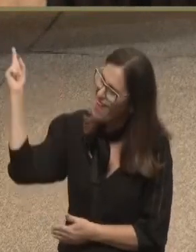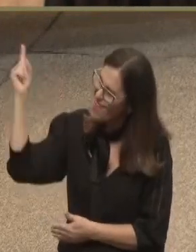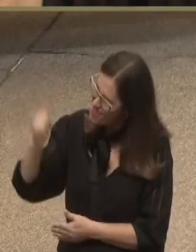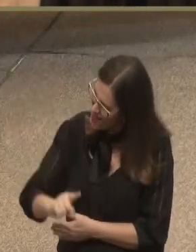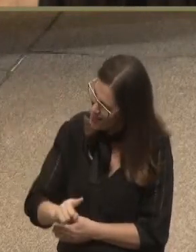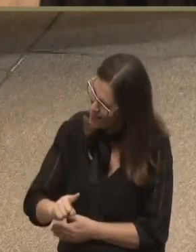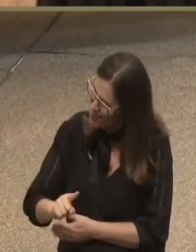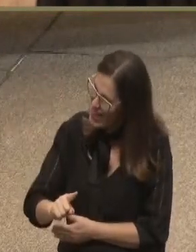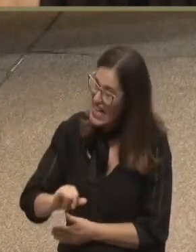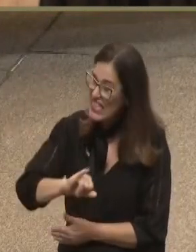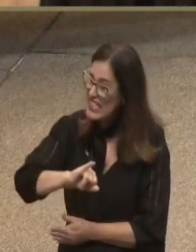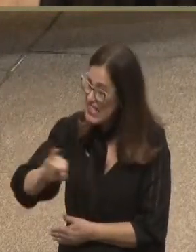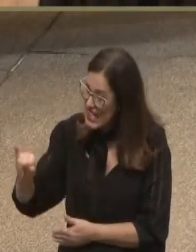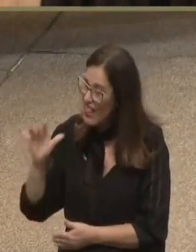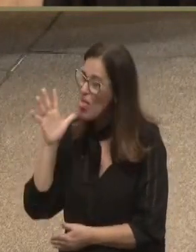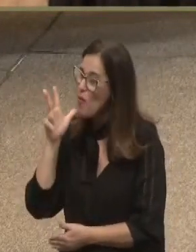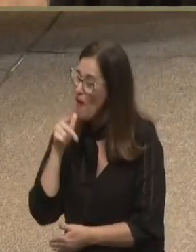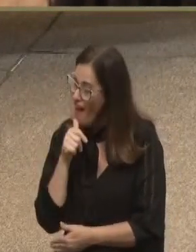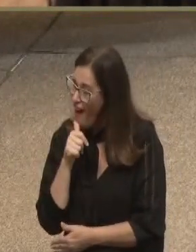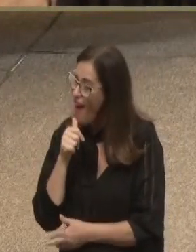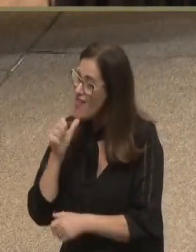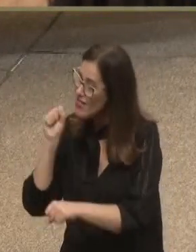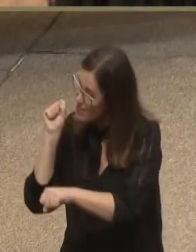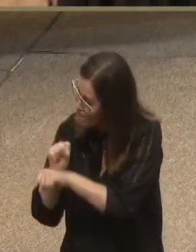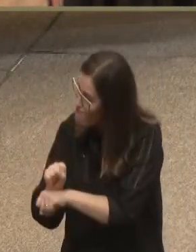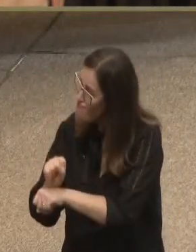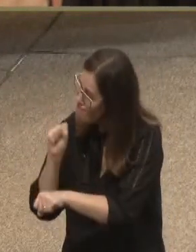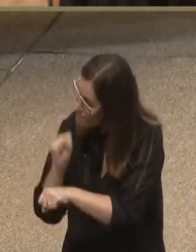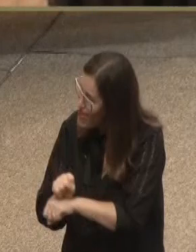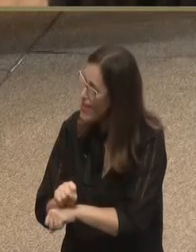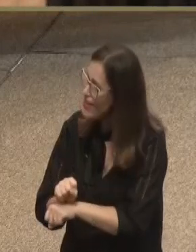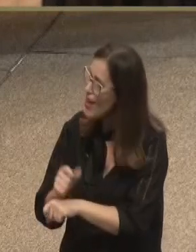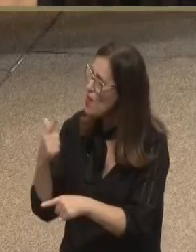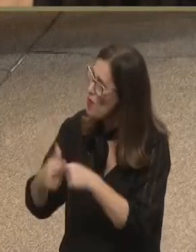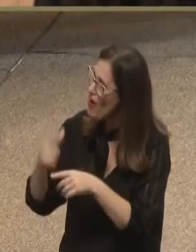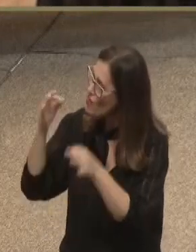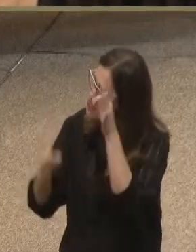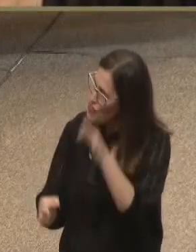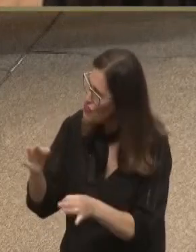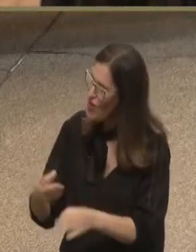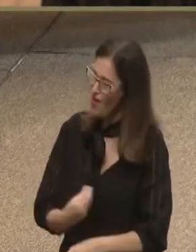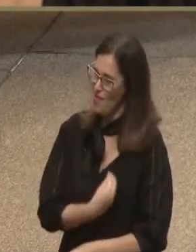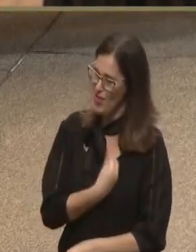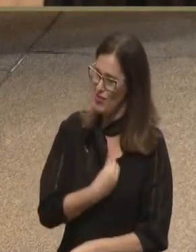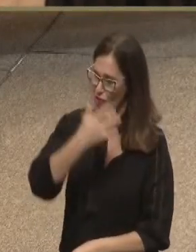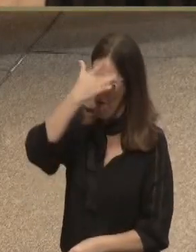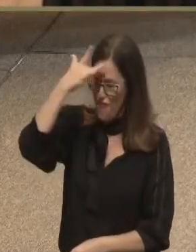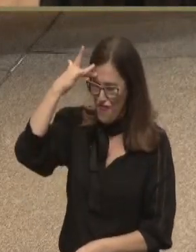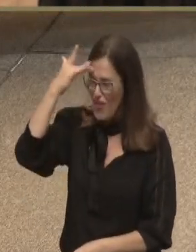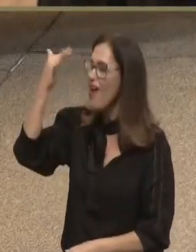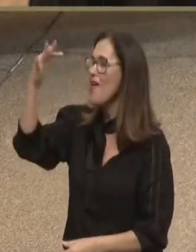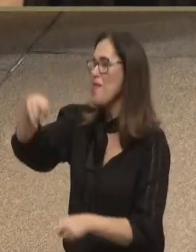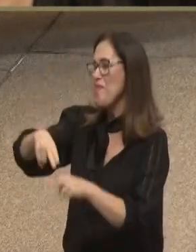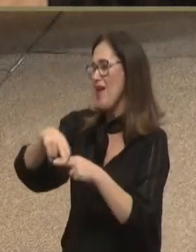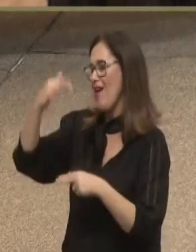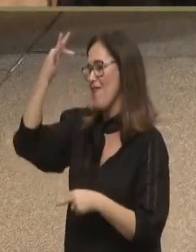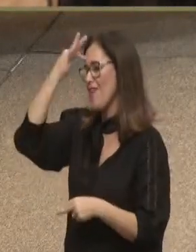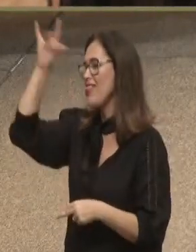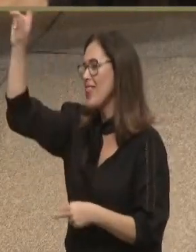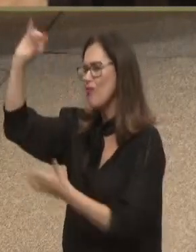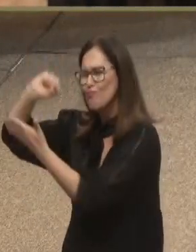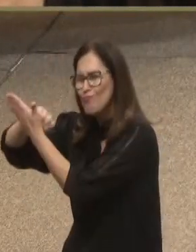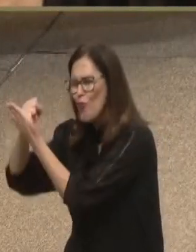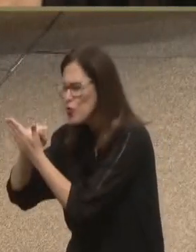Se demorar, espera, porque aquele que é justo, ele vive pela fé que o Senhor tem o controle